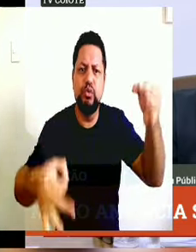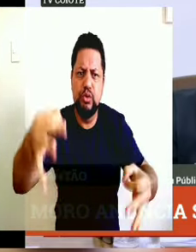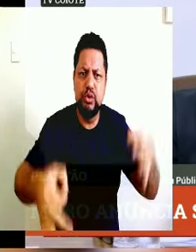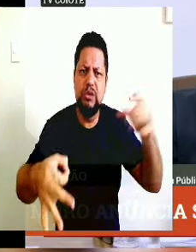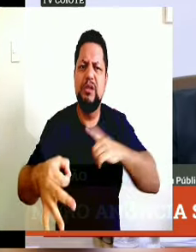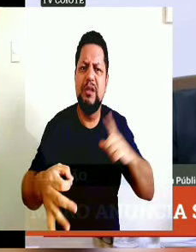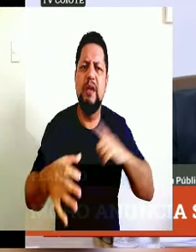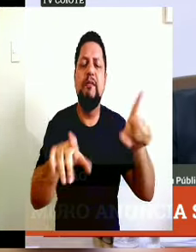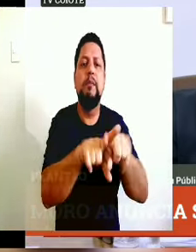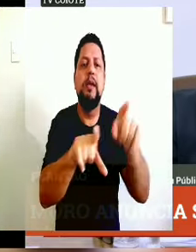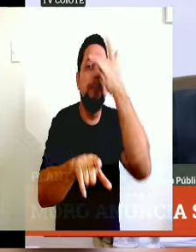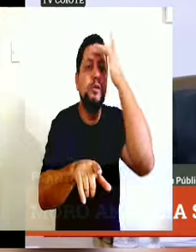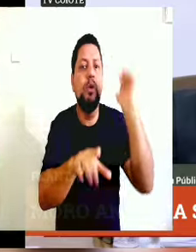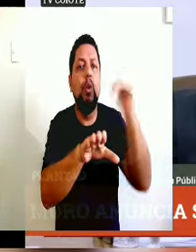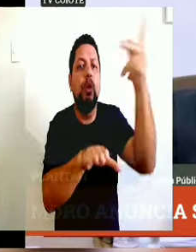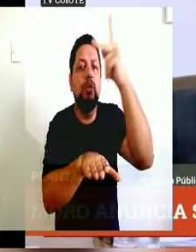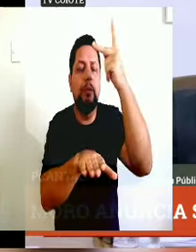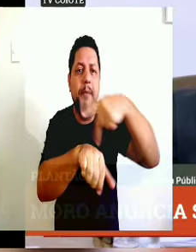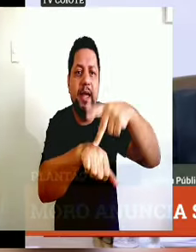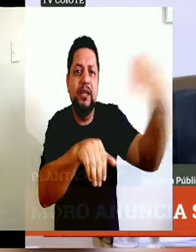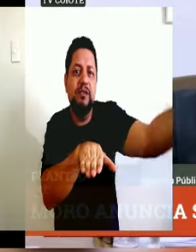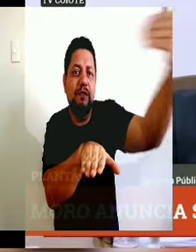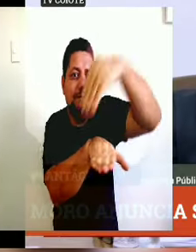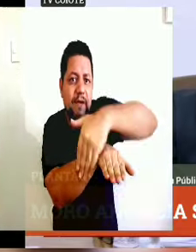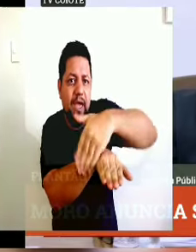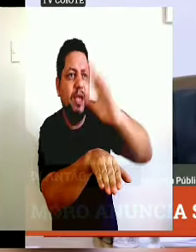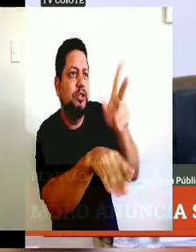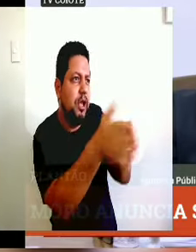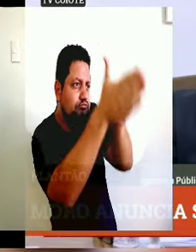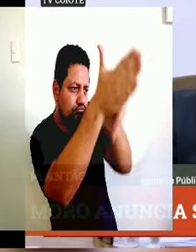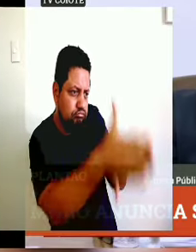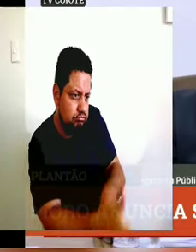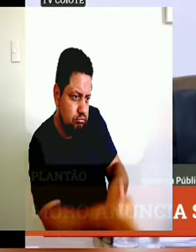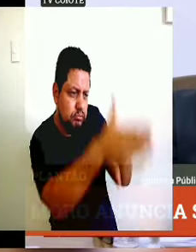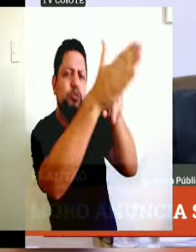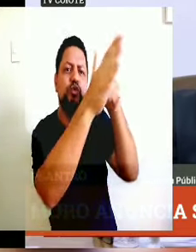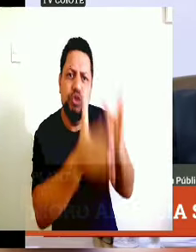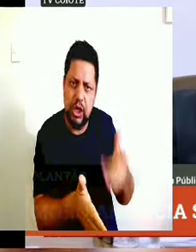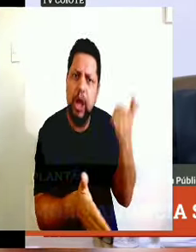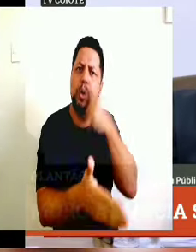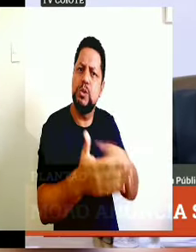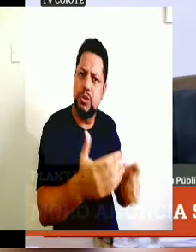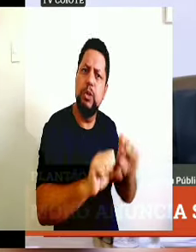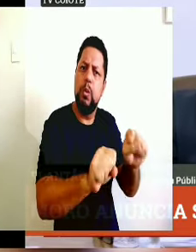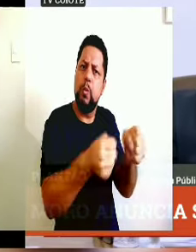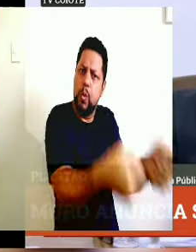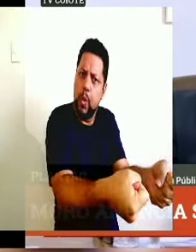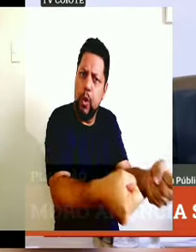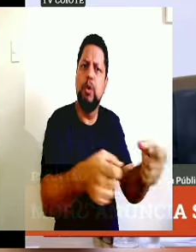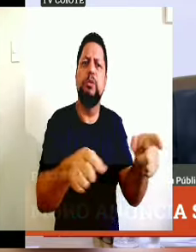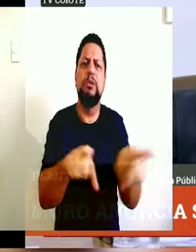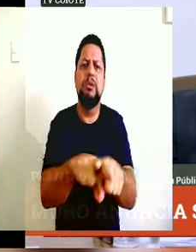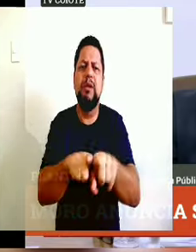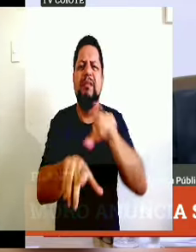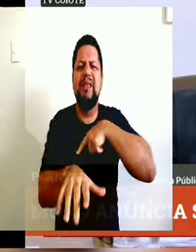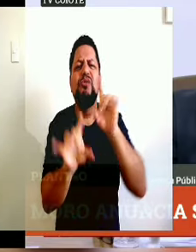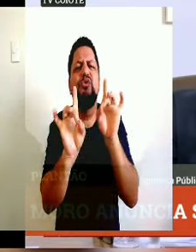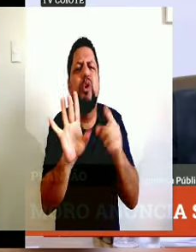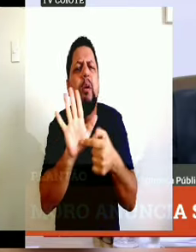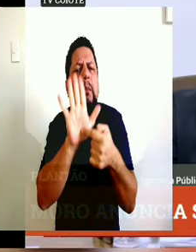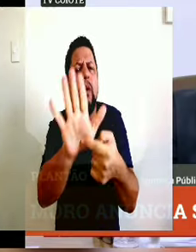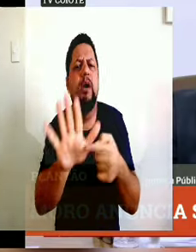área de imigração, a Senajus, enfim, aqui é só um retrato, queria fazer